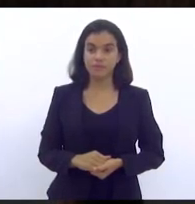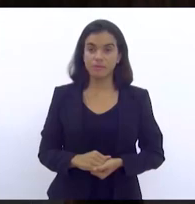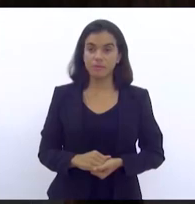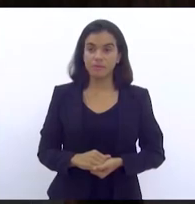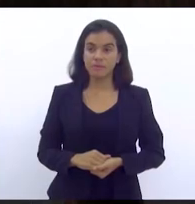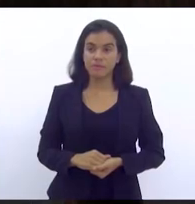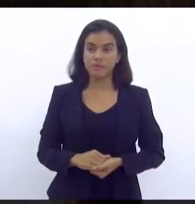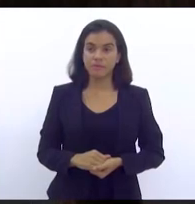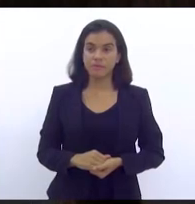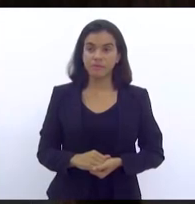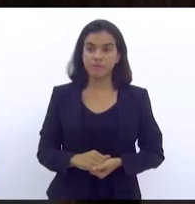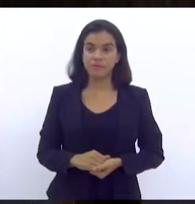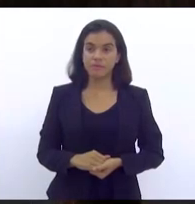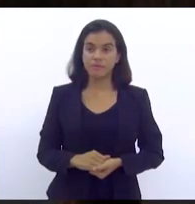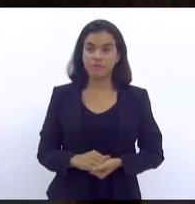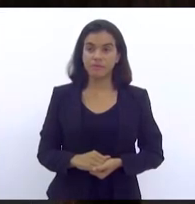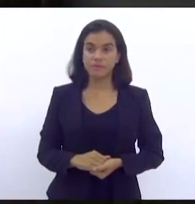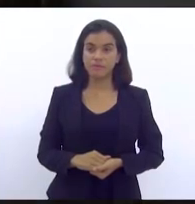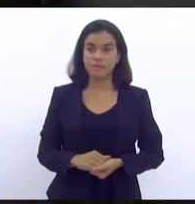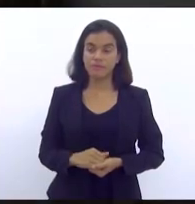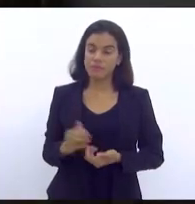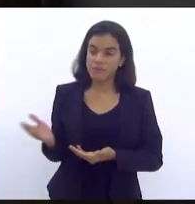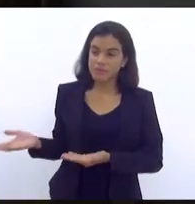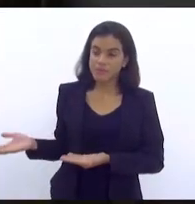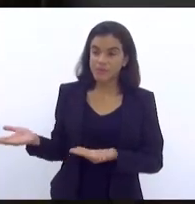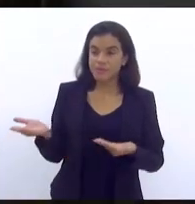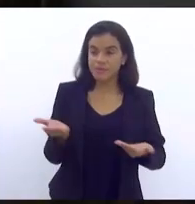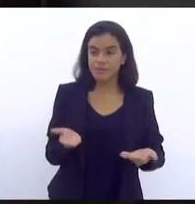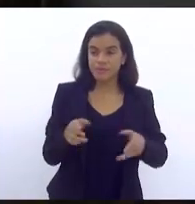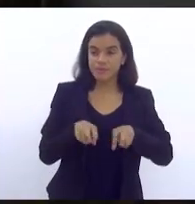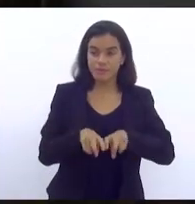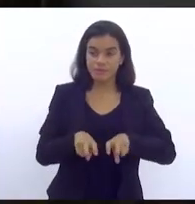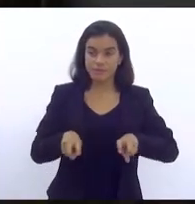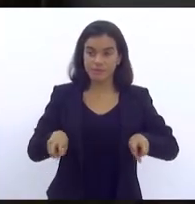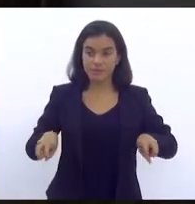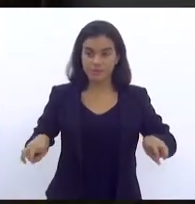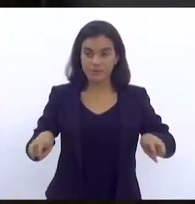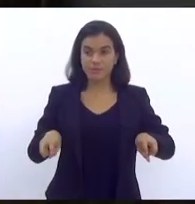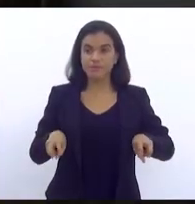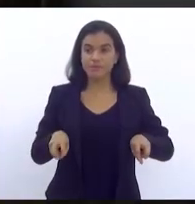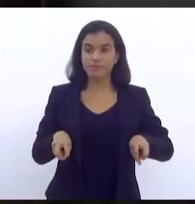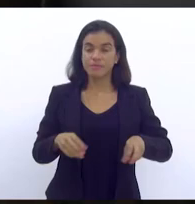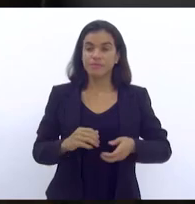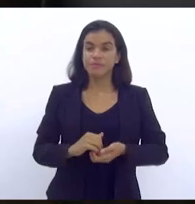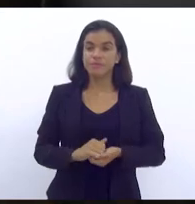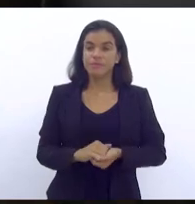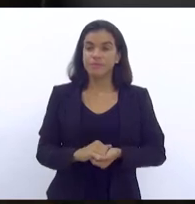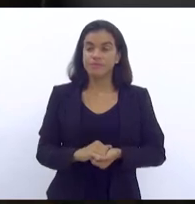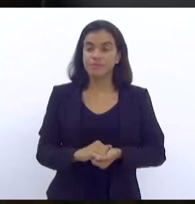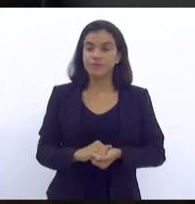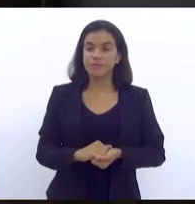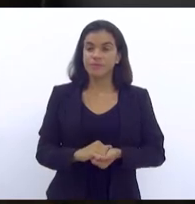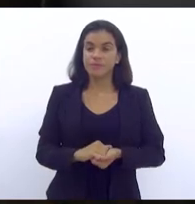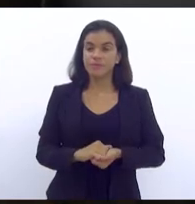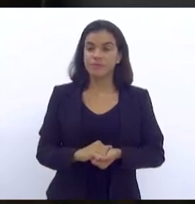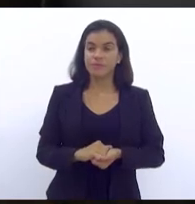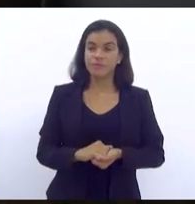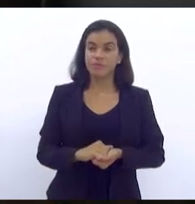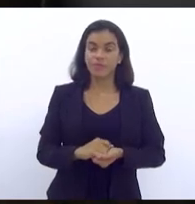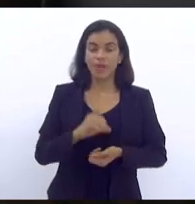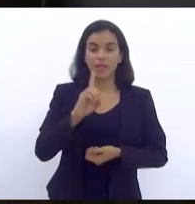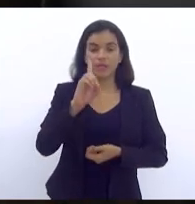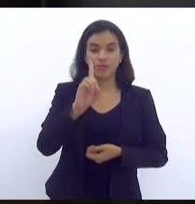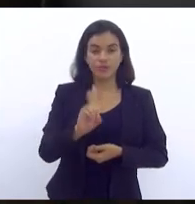BNDS eh chamo também aqui para ocupar o espaço na lateral do púpito A